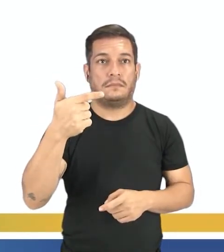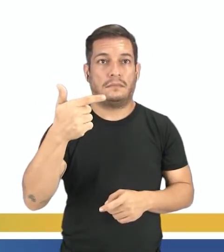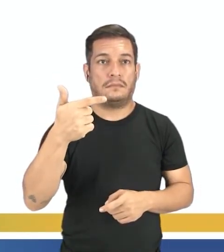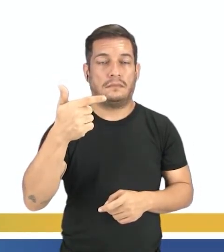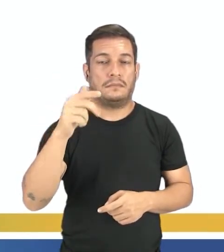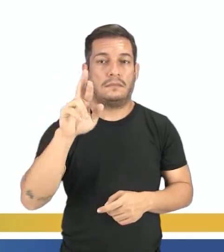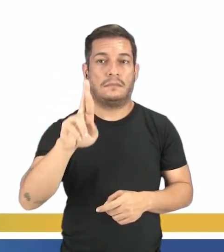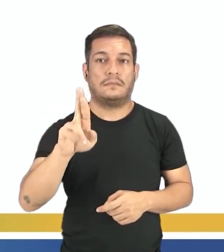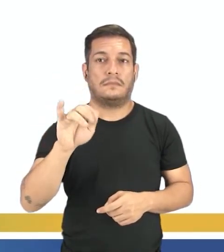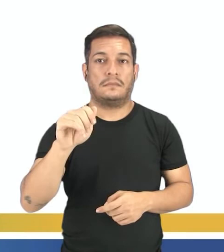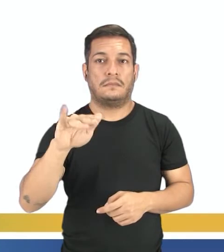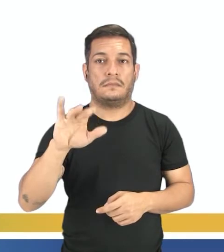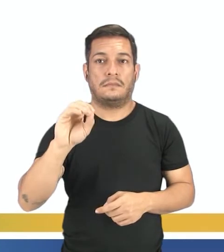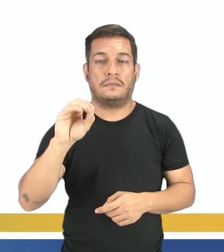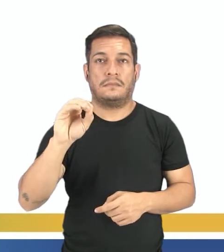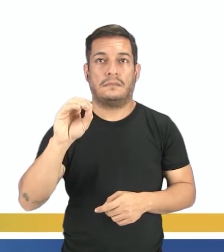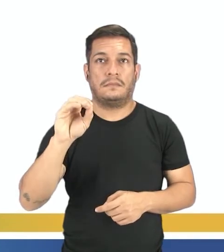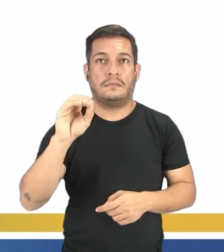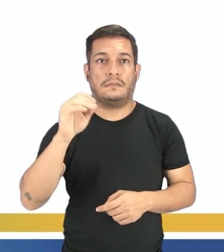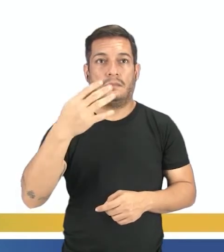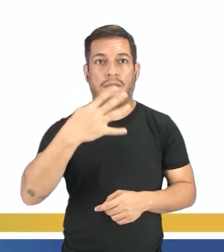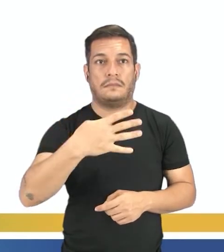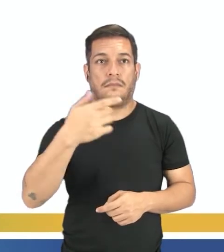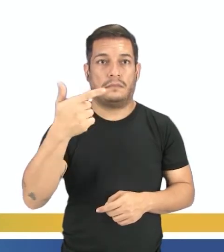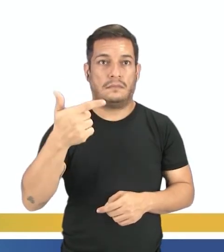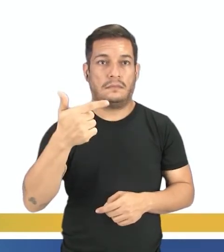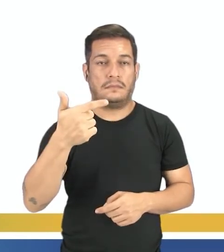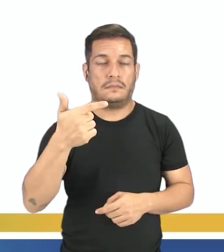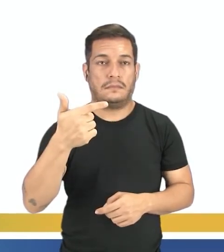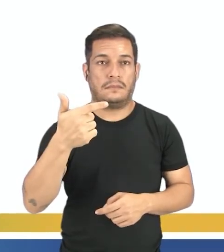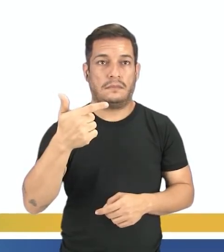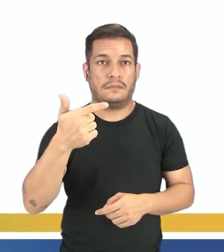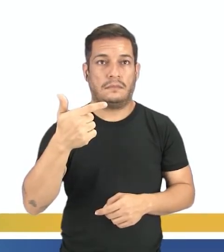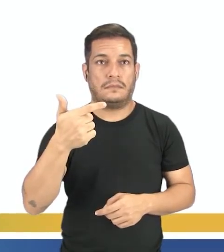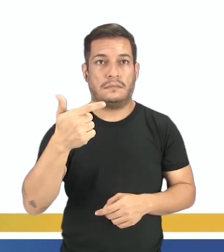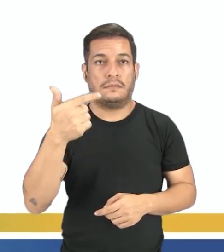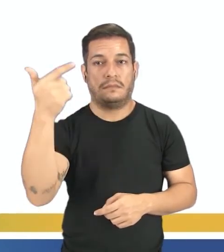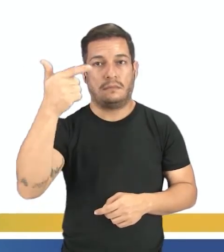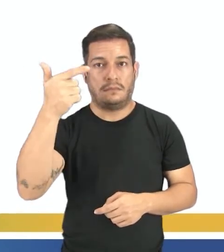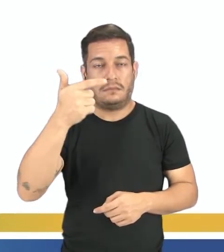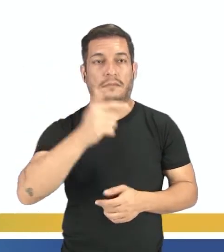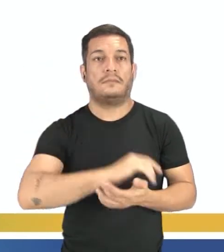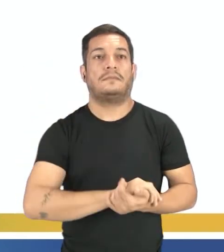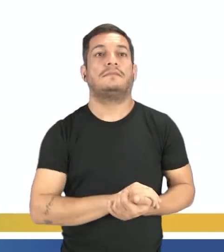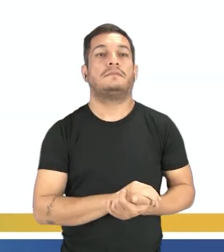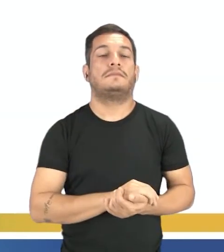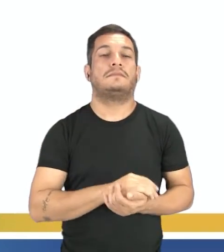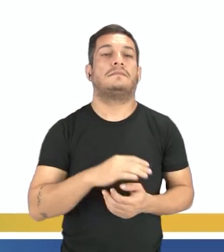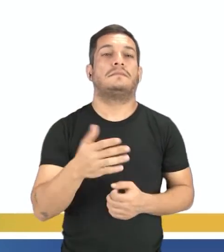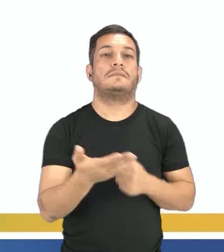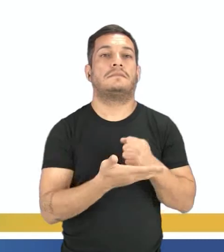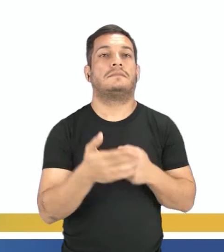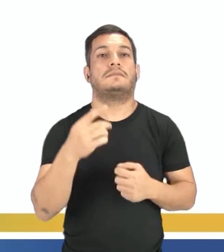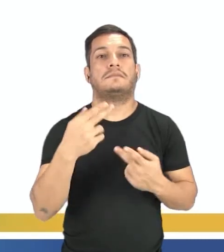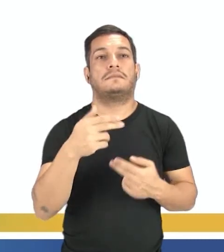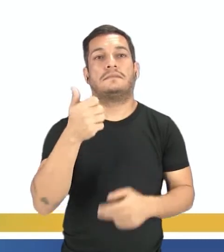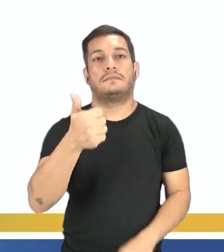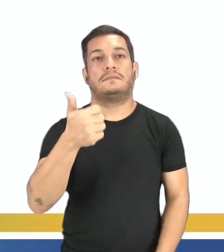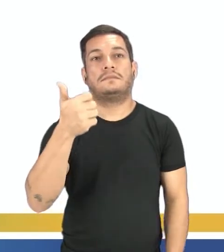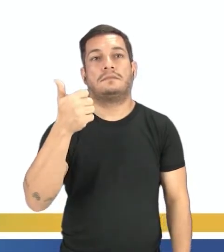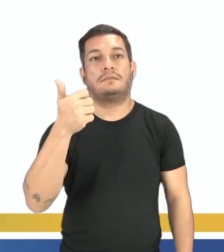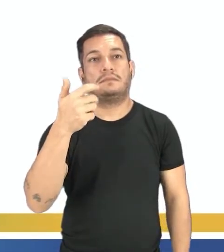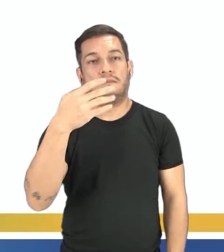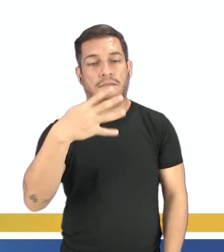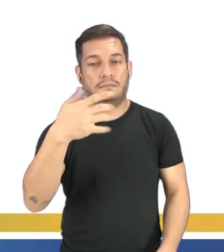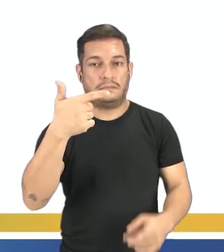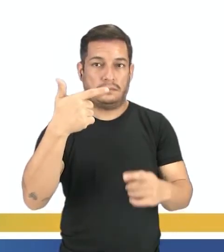é o raio que foi dado na questão? 42. Colocamos aqui, ó, 42 ao quadrado. A área da base é igual a quem?